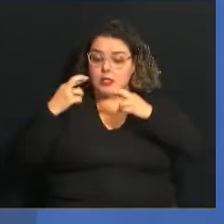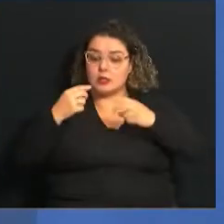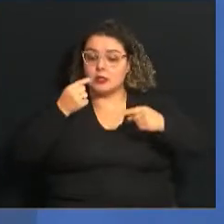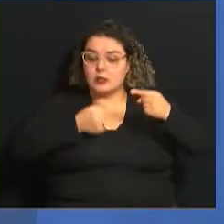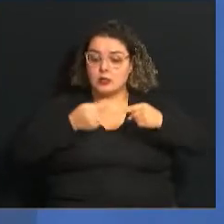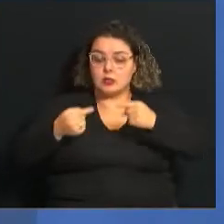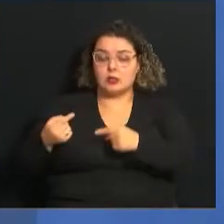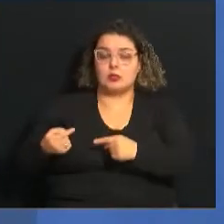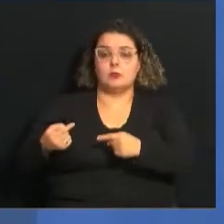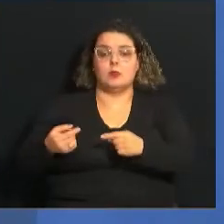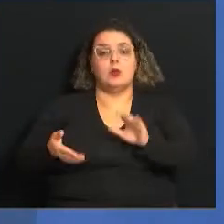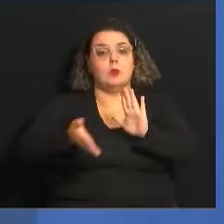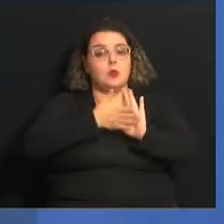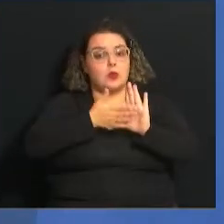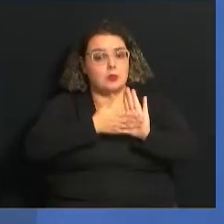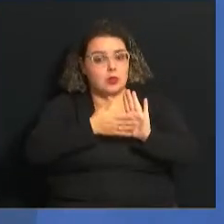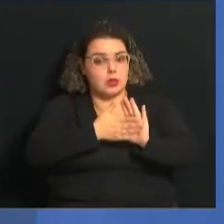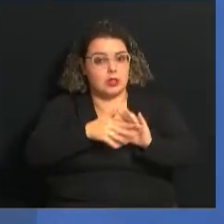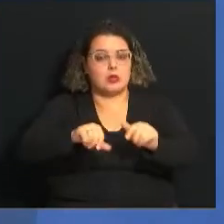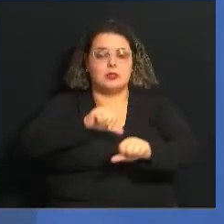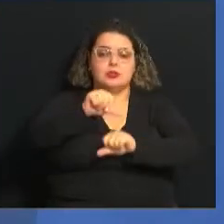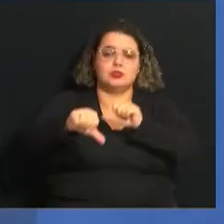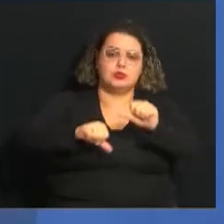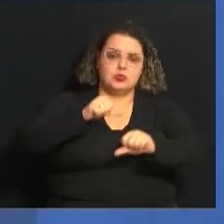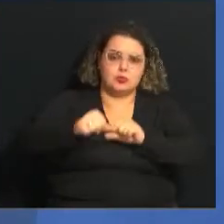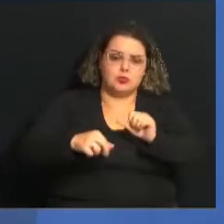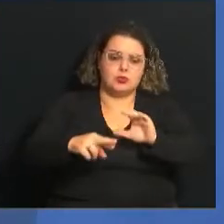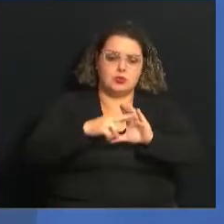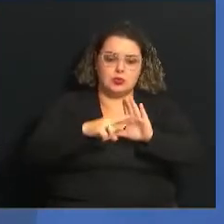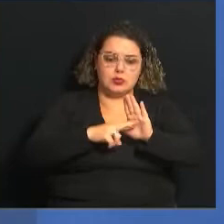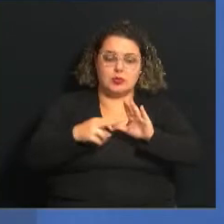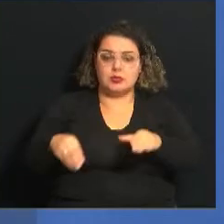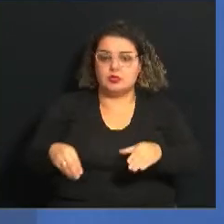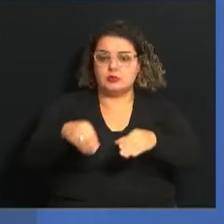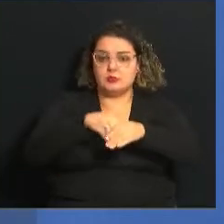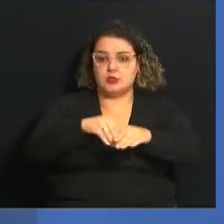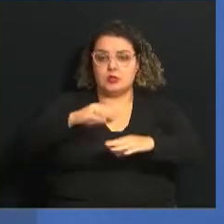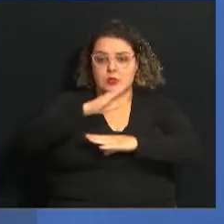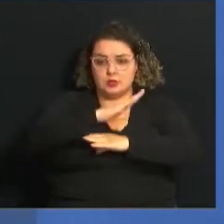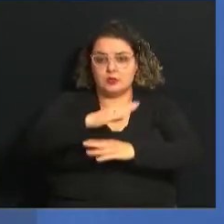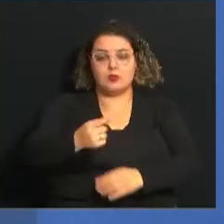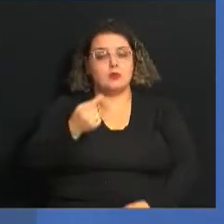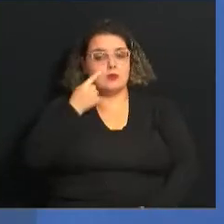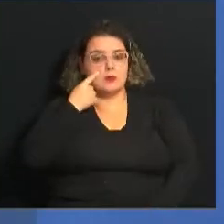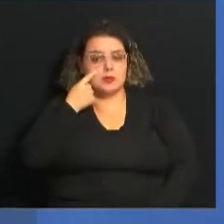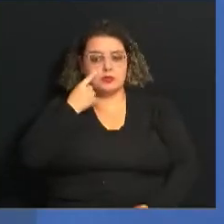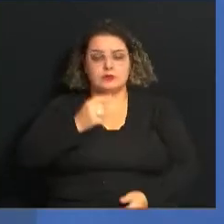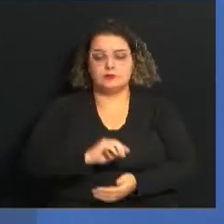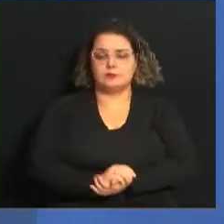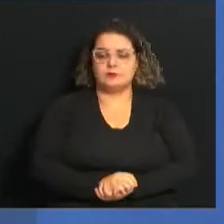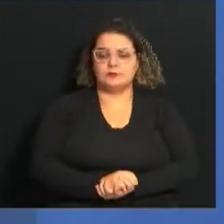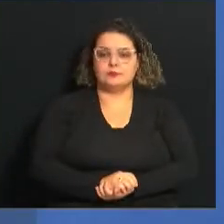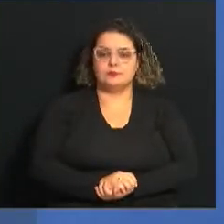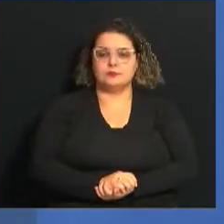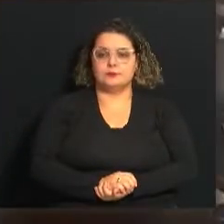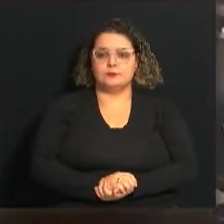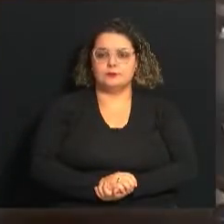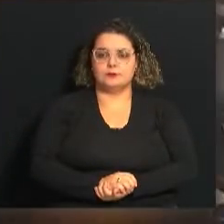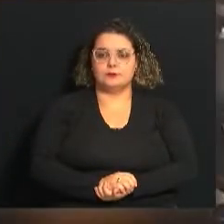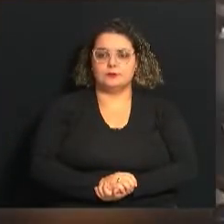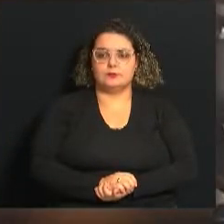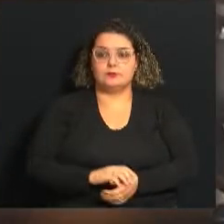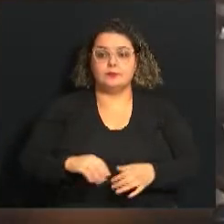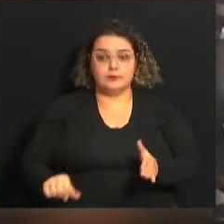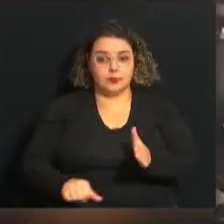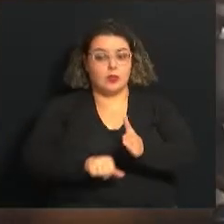aí propostas de mudanças no regimento interno da Câmara de Campinas. Confira. Na